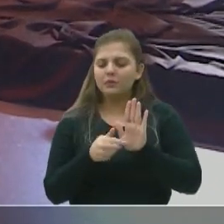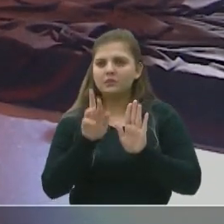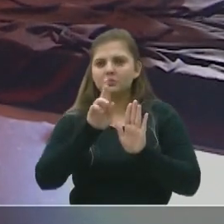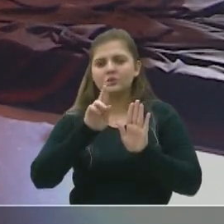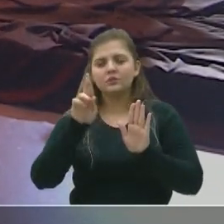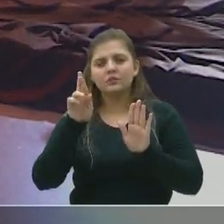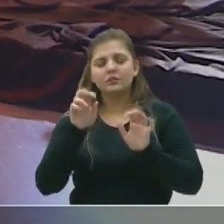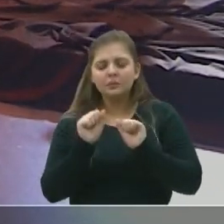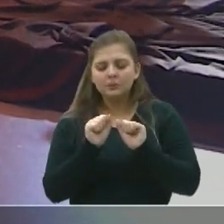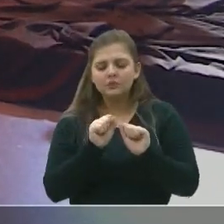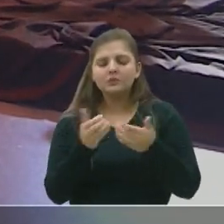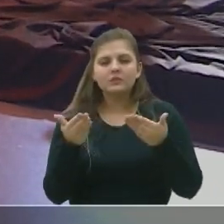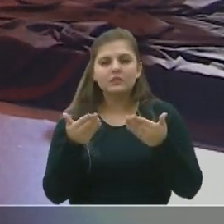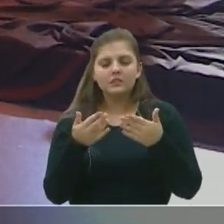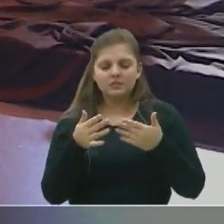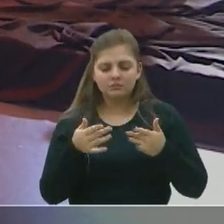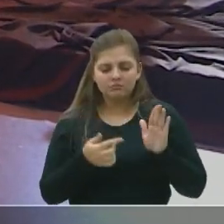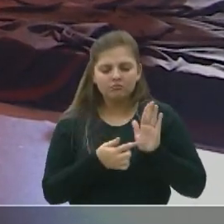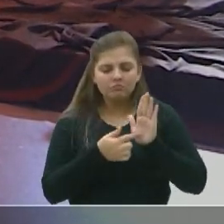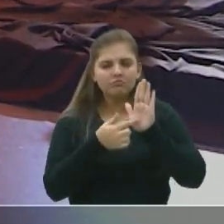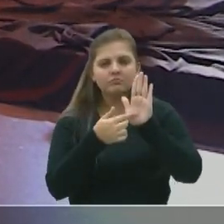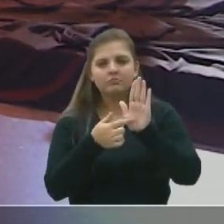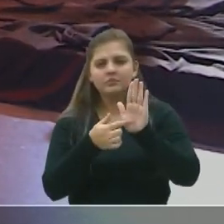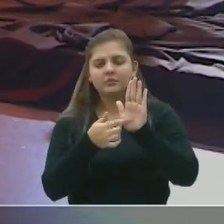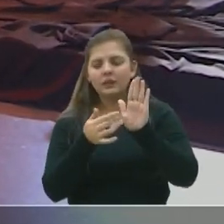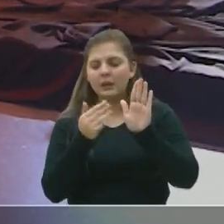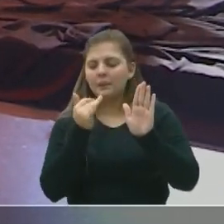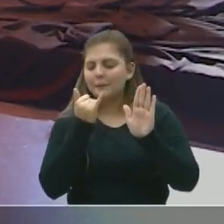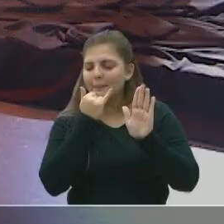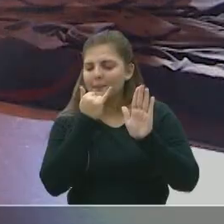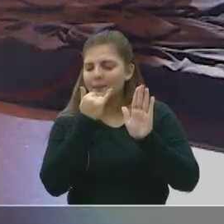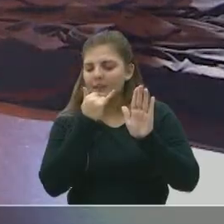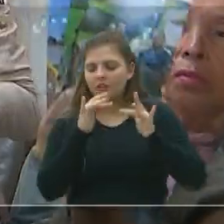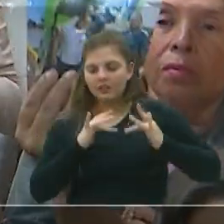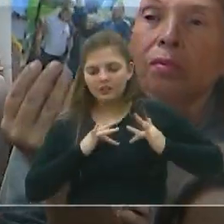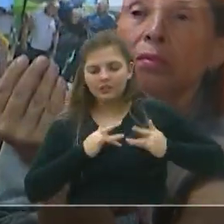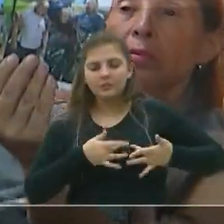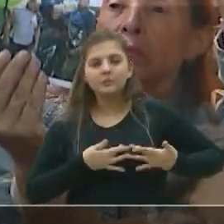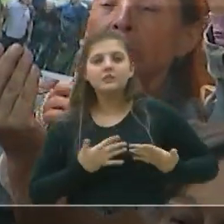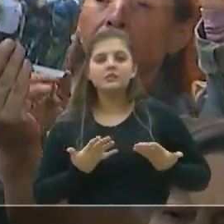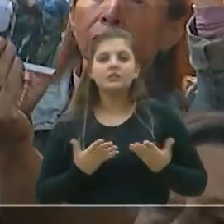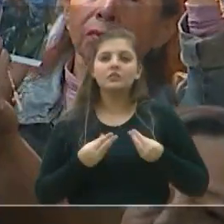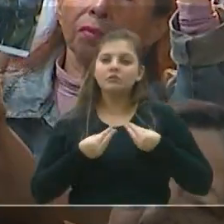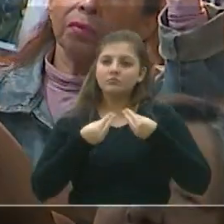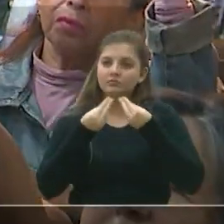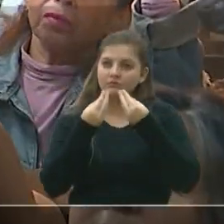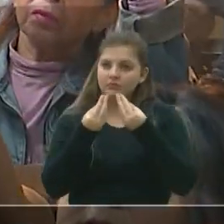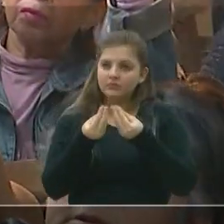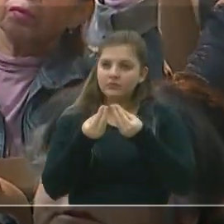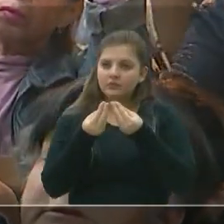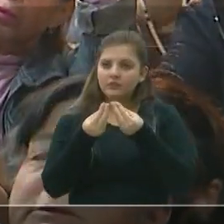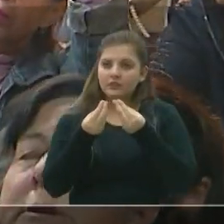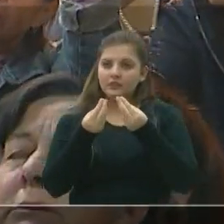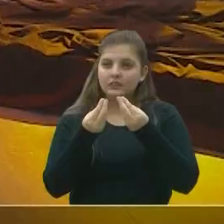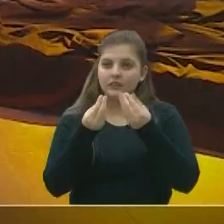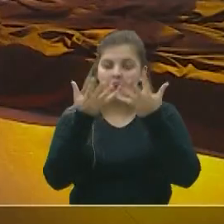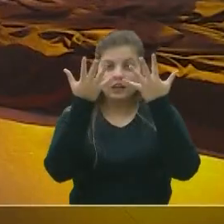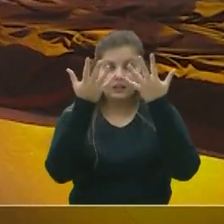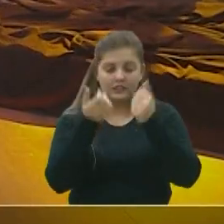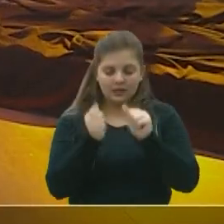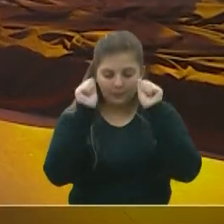possamos neste momento apresentar com piedade, com devoção. Vamos receber esta bênção especial de vitória.